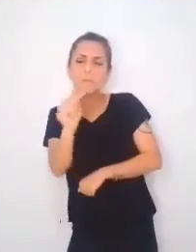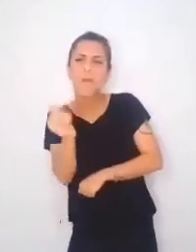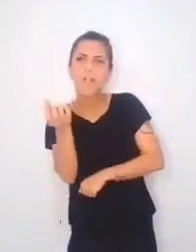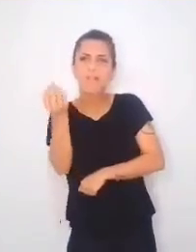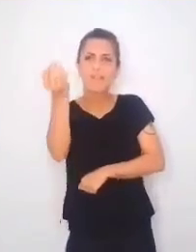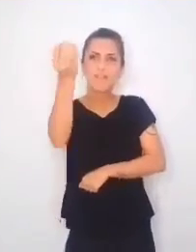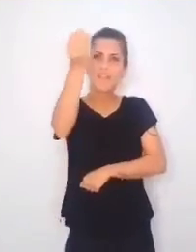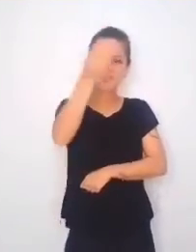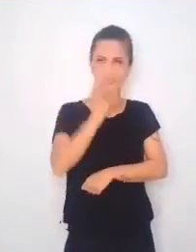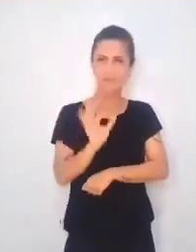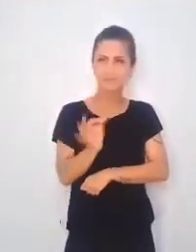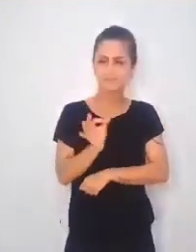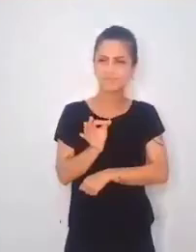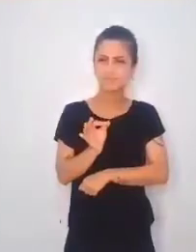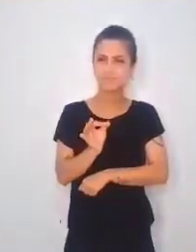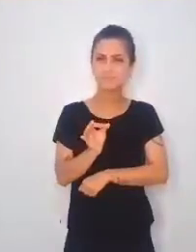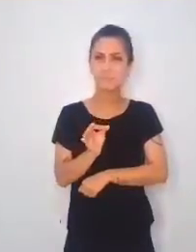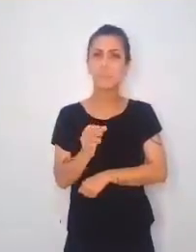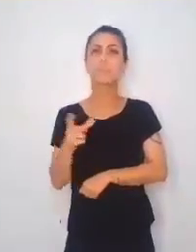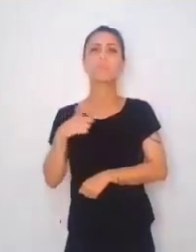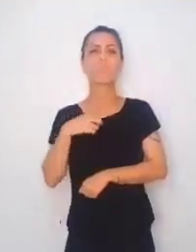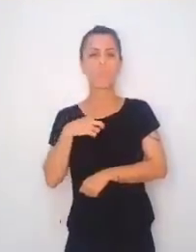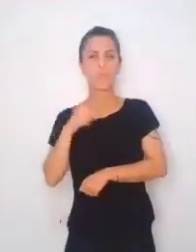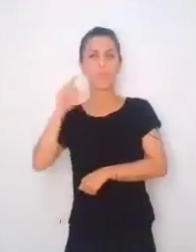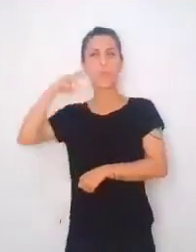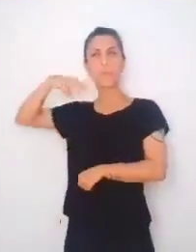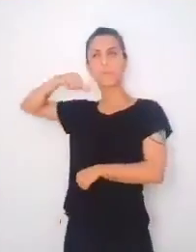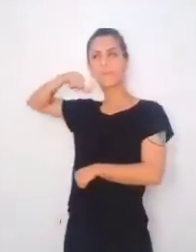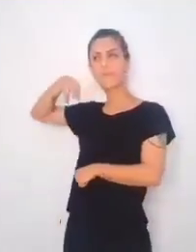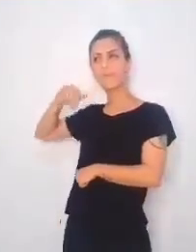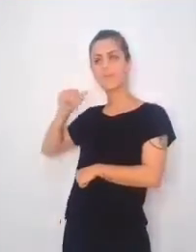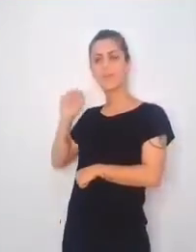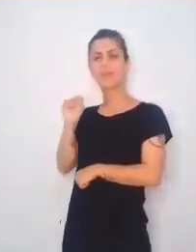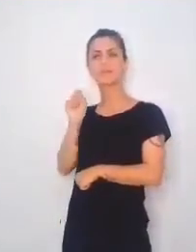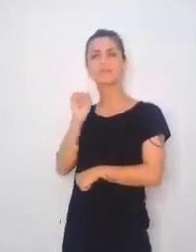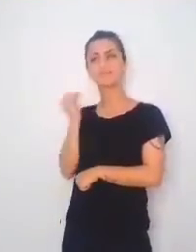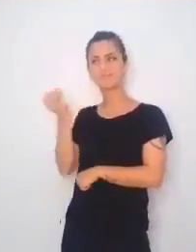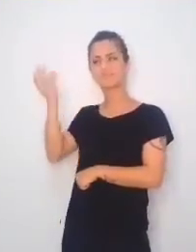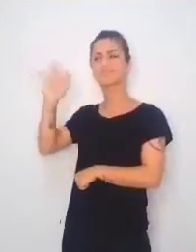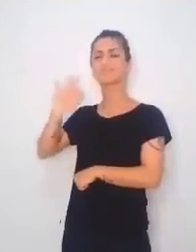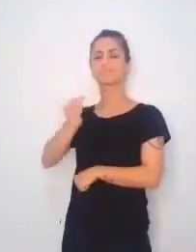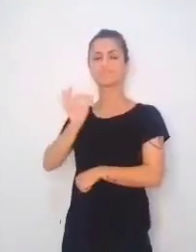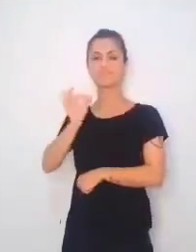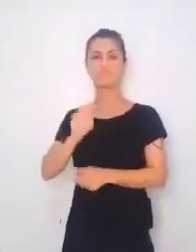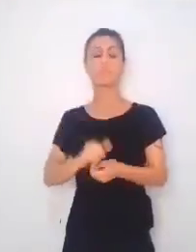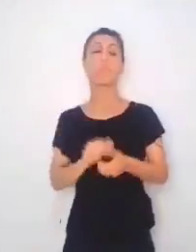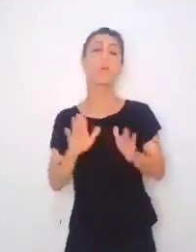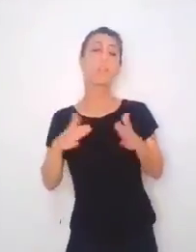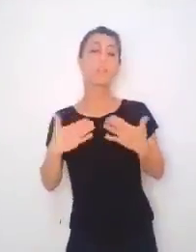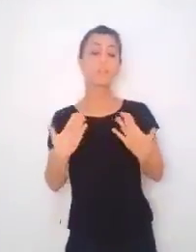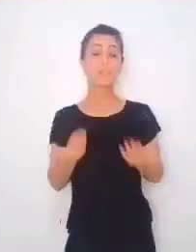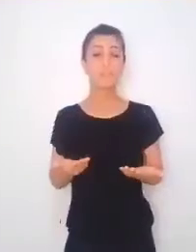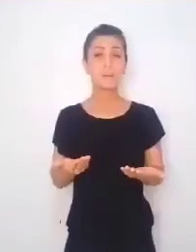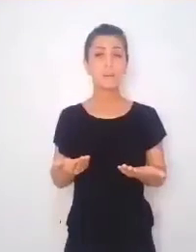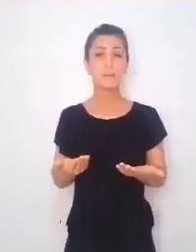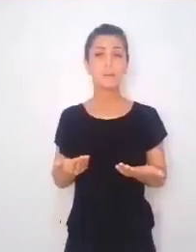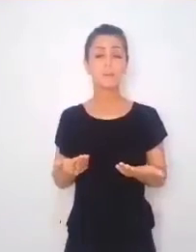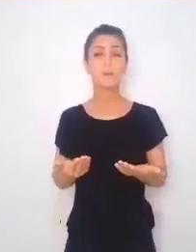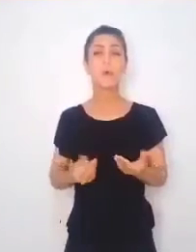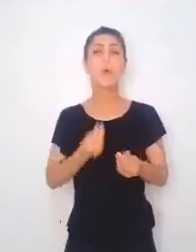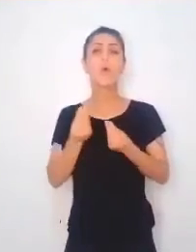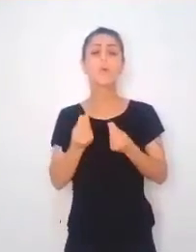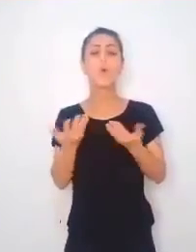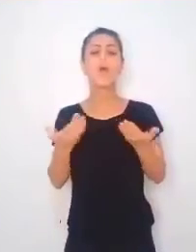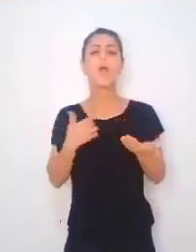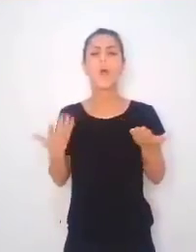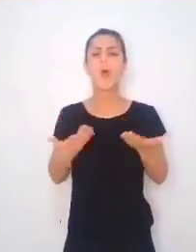quase uma semana fora, né, nesse festival, né? Ah, o de Minas foi. É, de Minas, né? Foi, Que foi. ficaram quase uma semana. Pô, então, John,